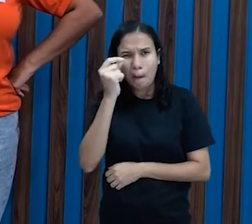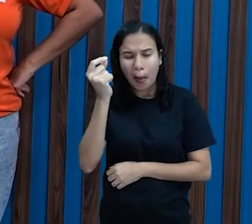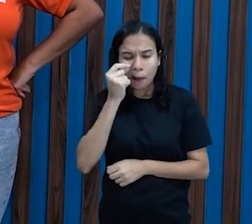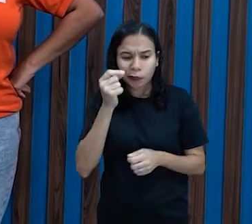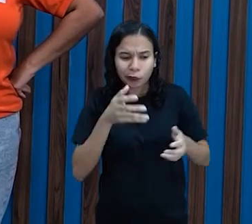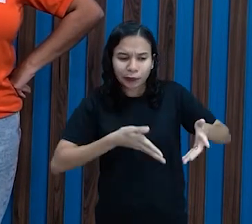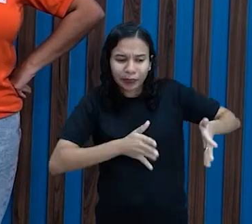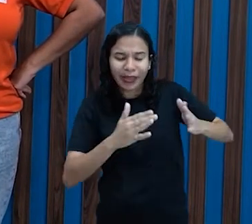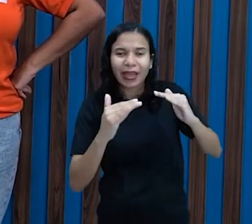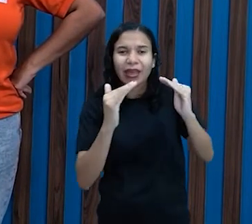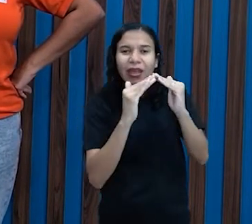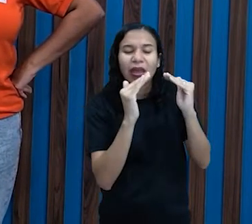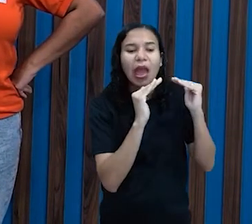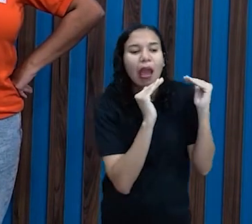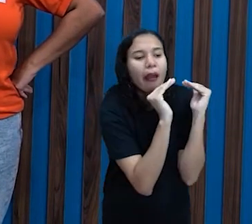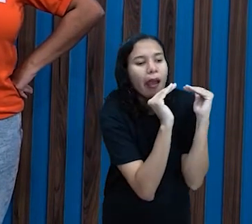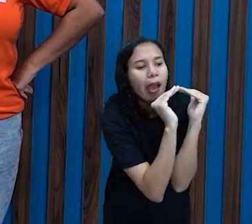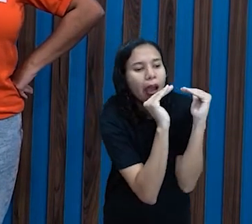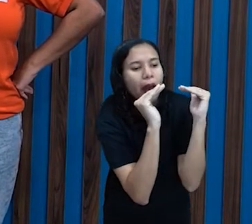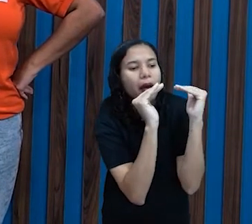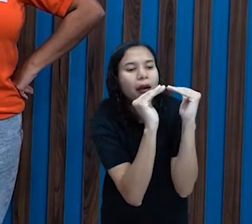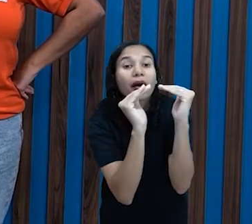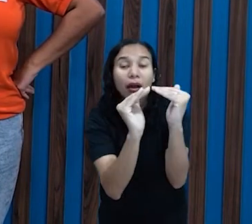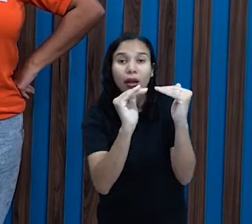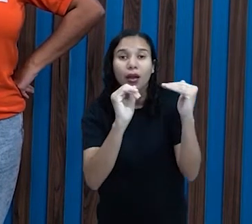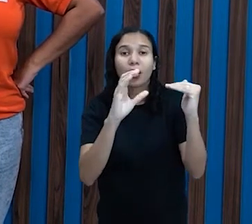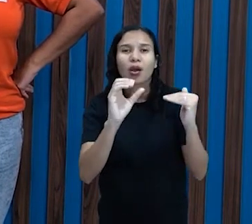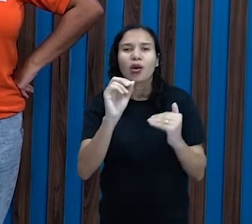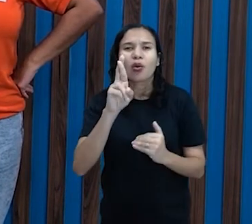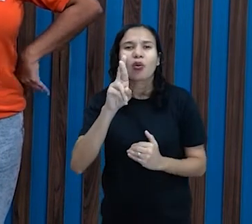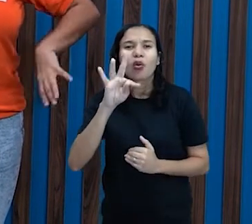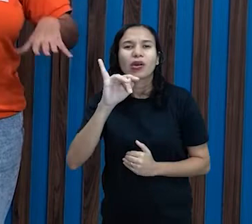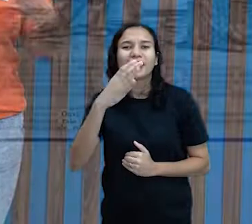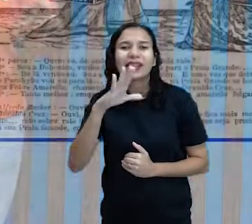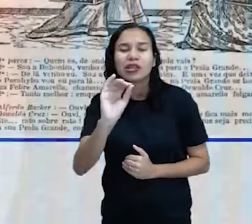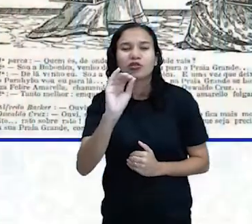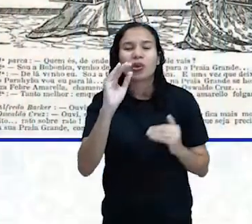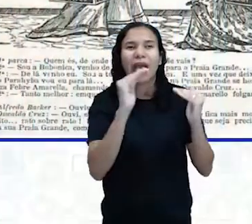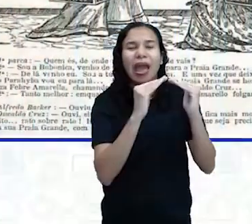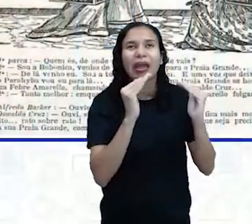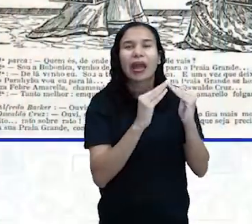são construções mais antigas, mas